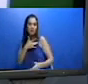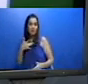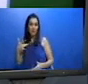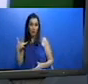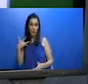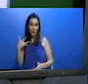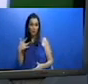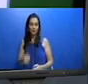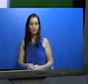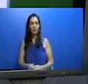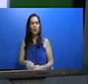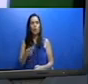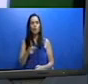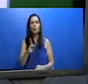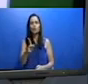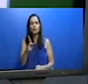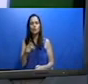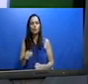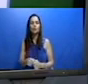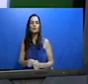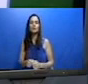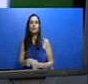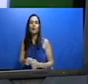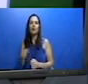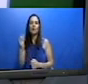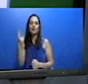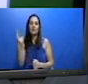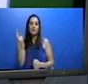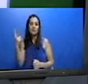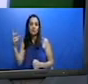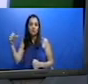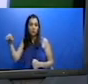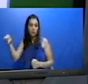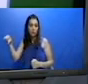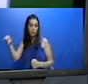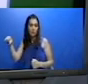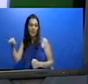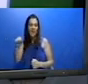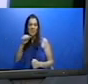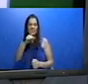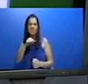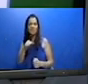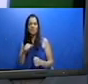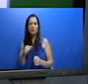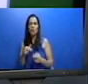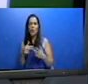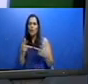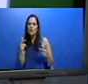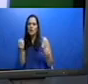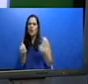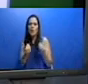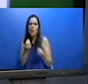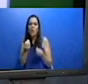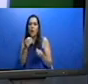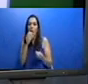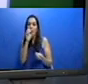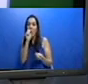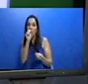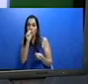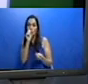página 229, alguns produtos, como as laranjas, podem ser vendidos às dúzias, olha